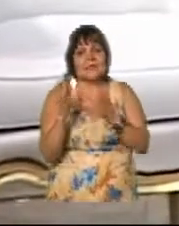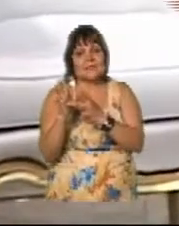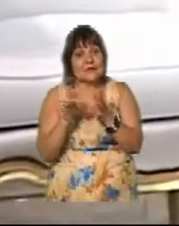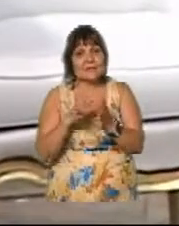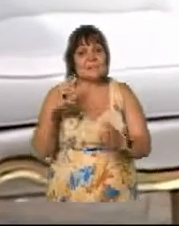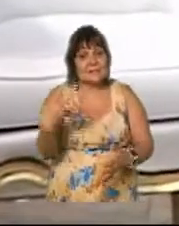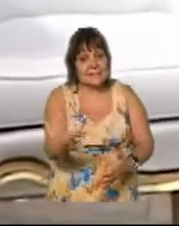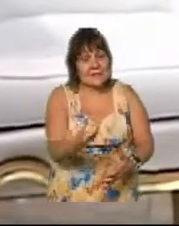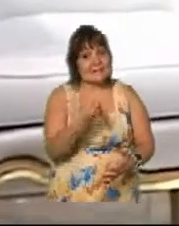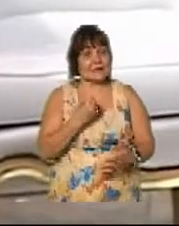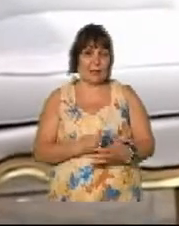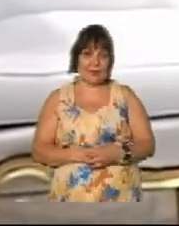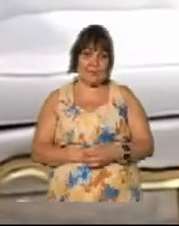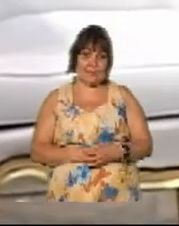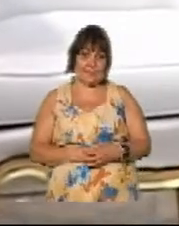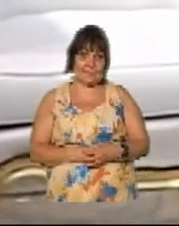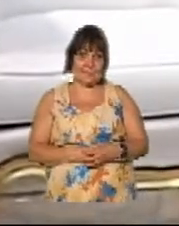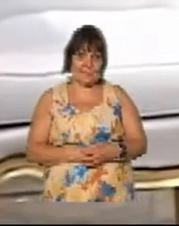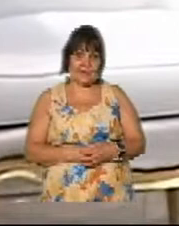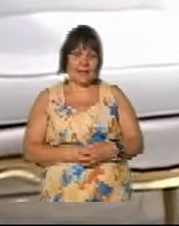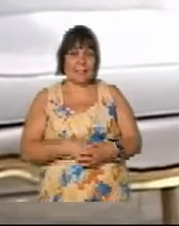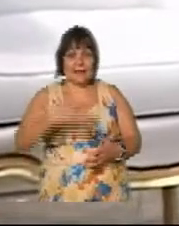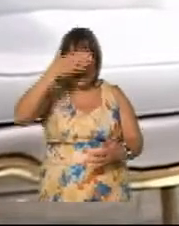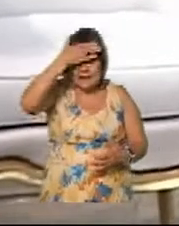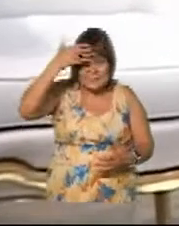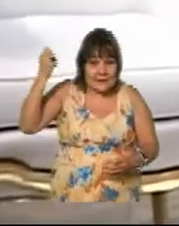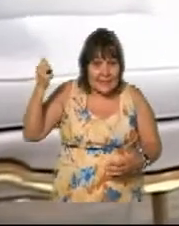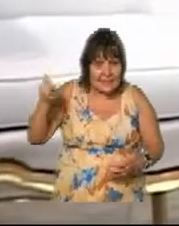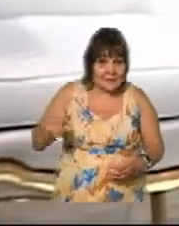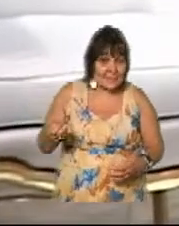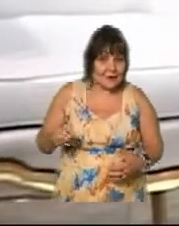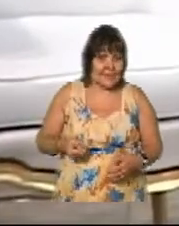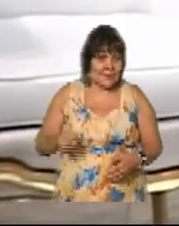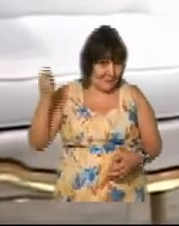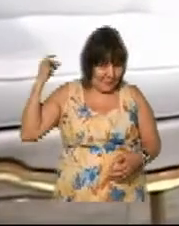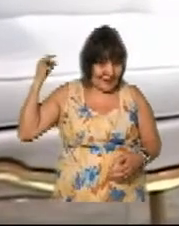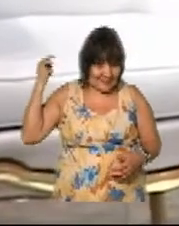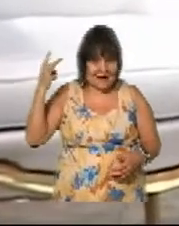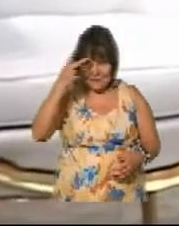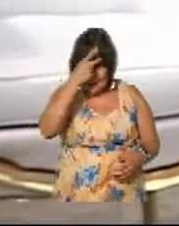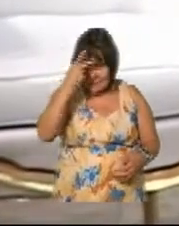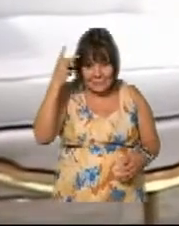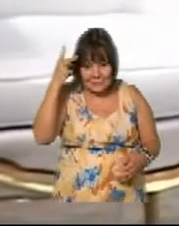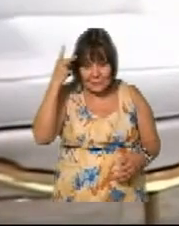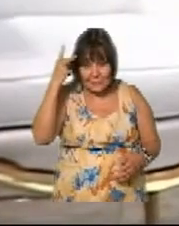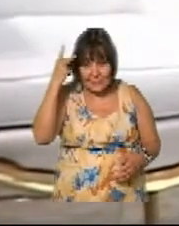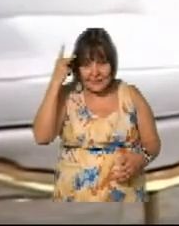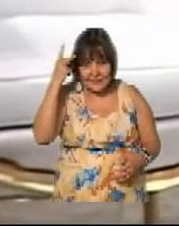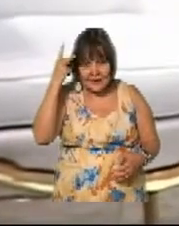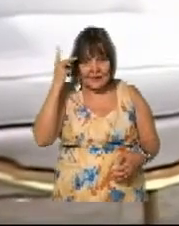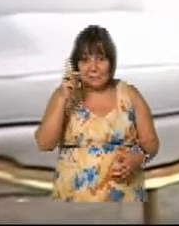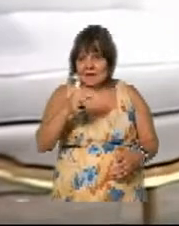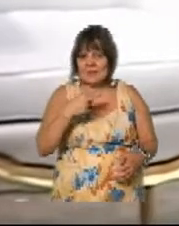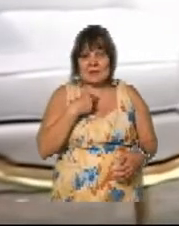Ele disse, isso é o teu passado, eu já lavei com o meu sangue, eu já joguei lá no mar do esquecimento de Miqueias. Não me venha trazer o teu